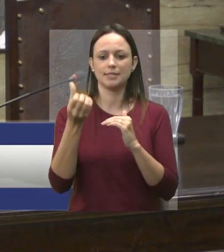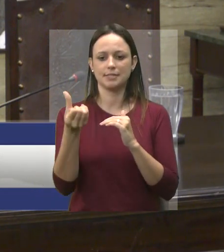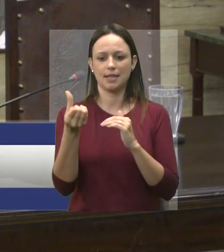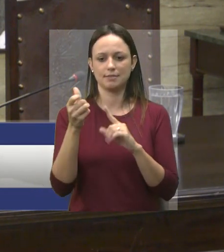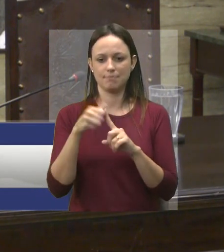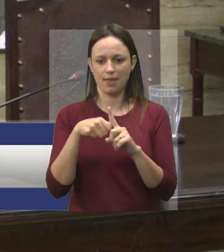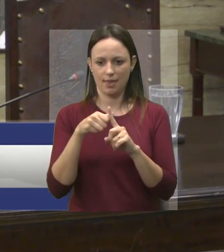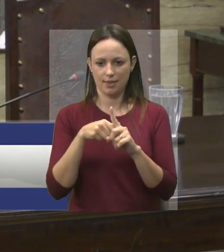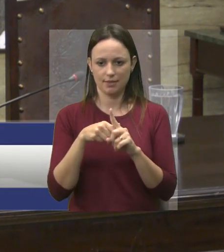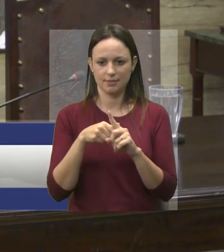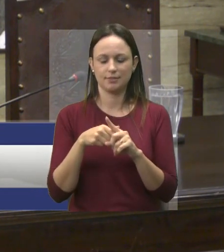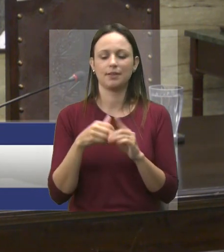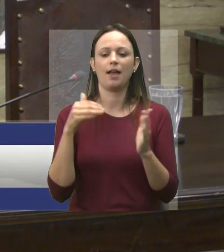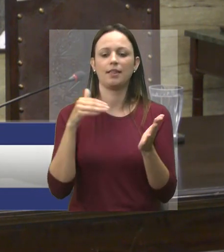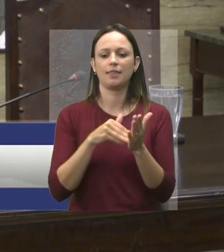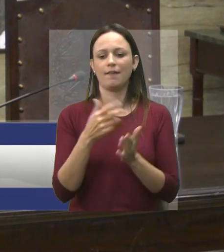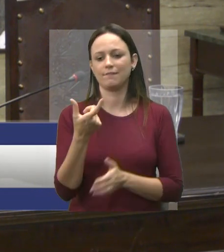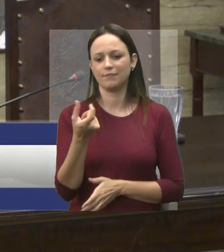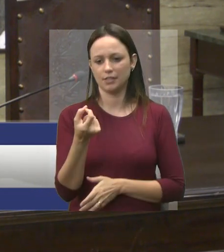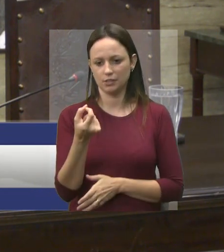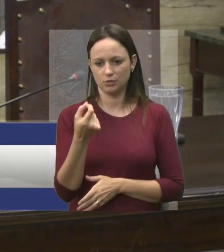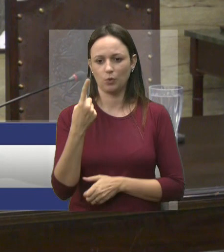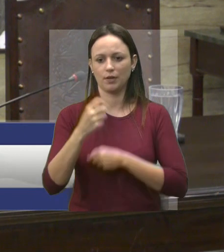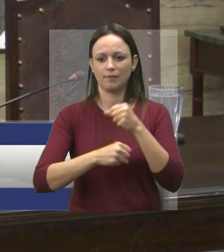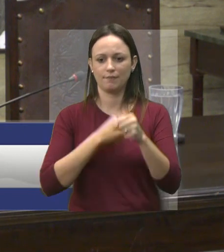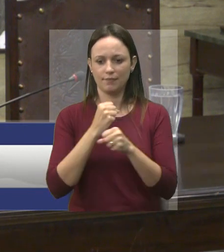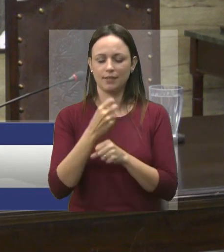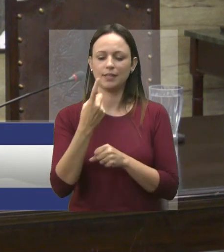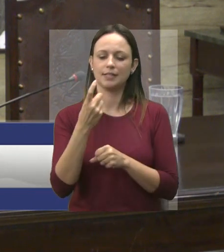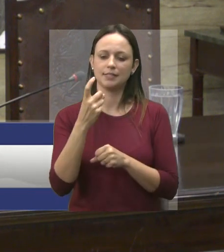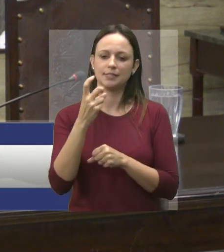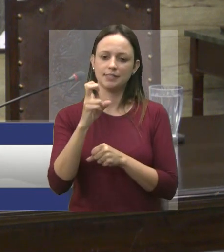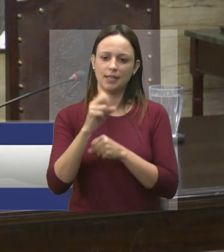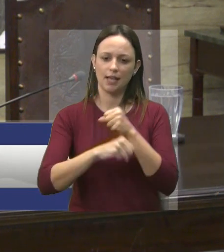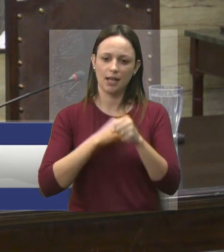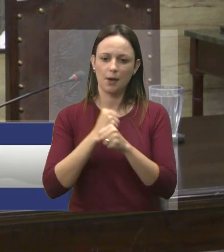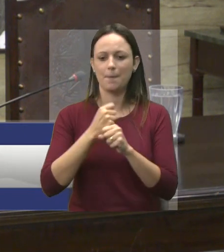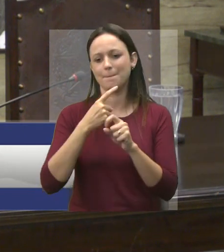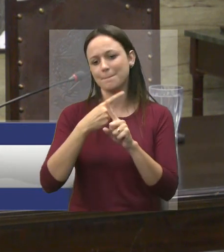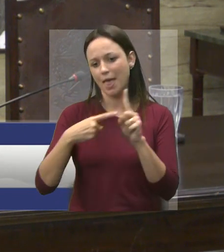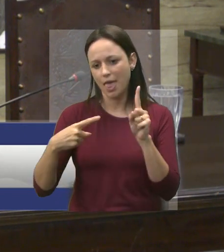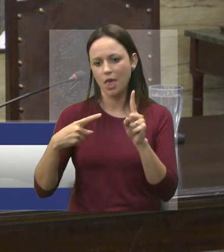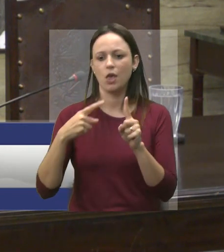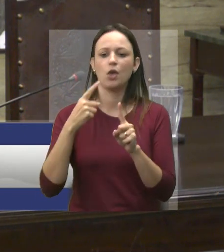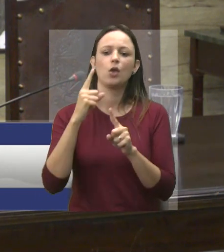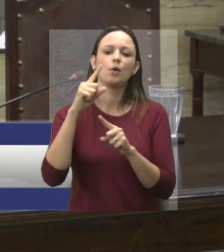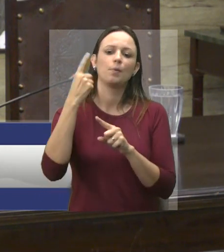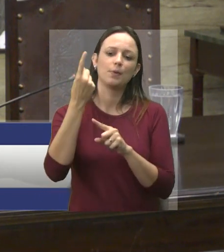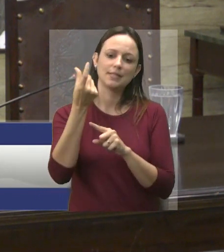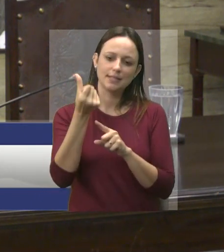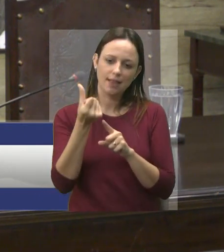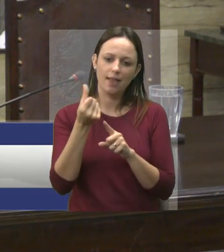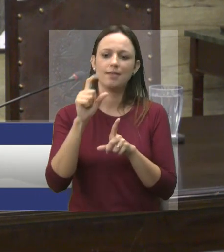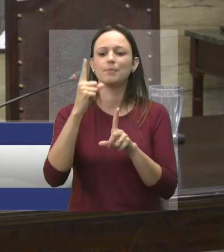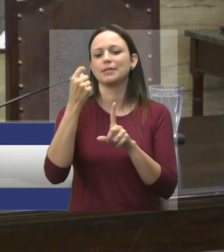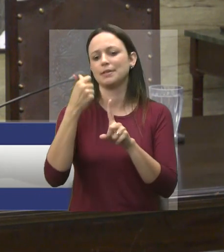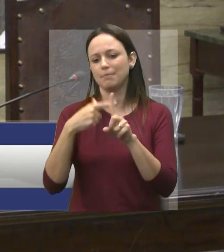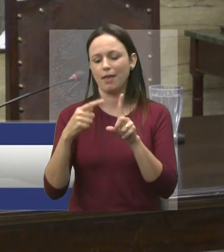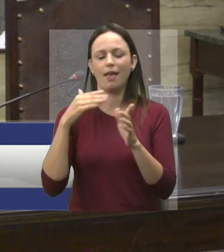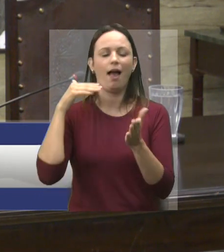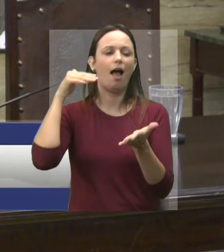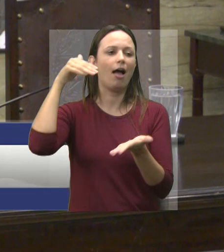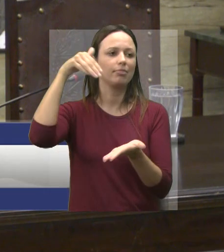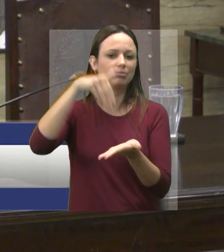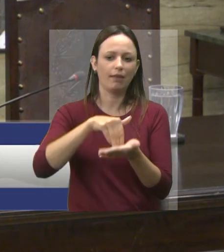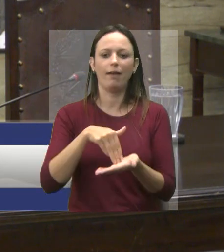20. Então, para o ano que vem, 15 anos e meio, 16 e meio, 17, até atingir 20 anos. Então,